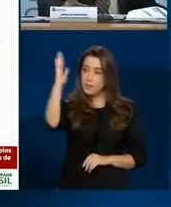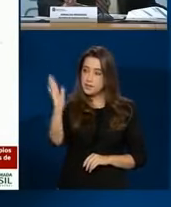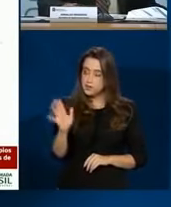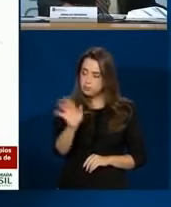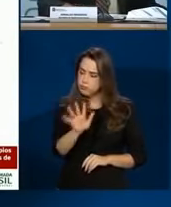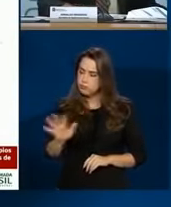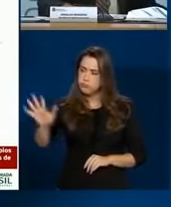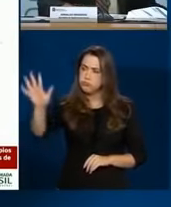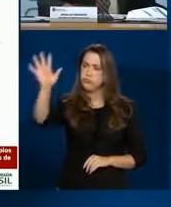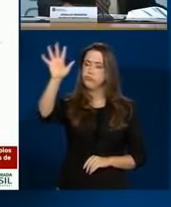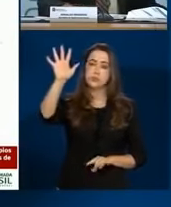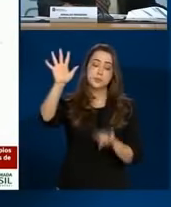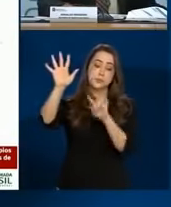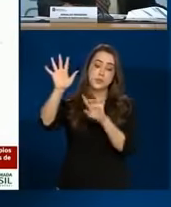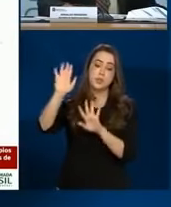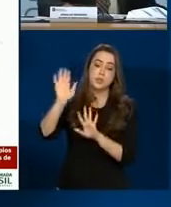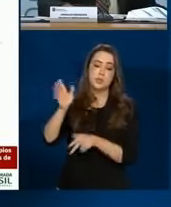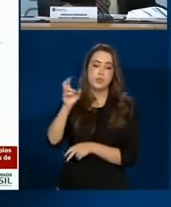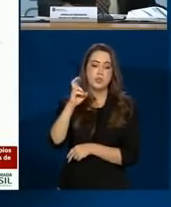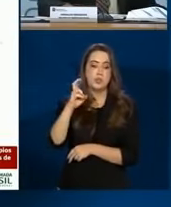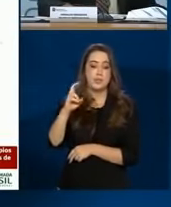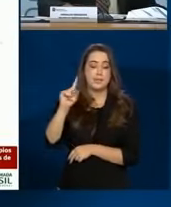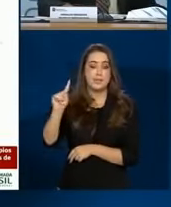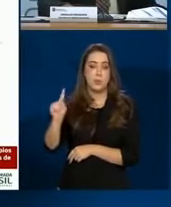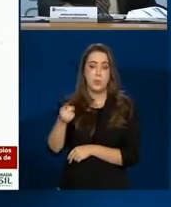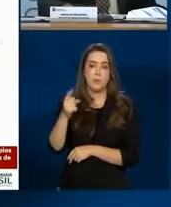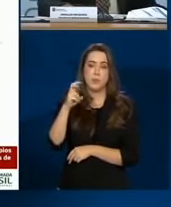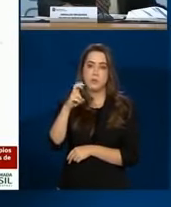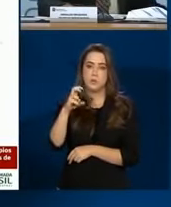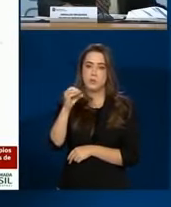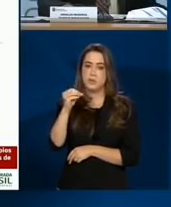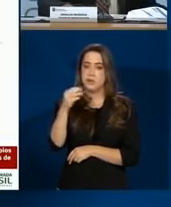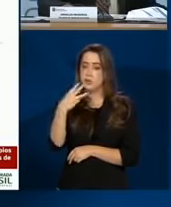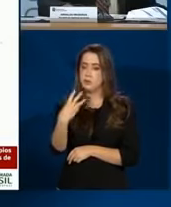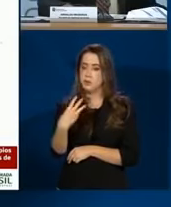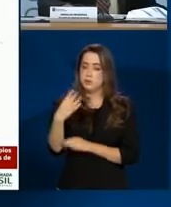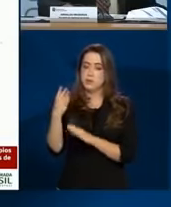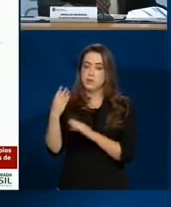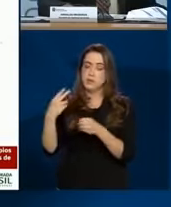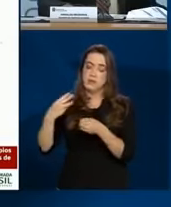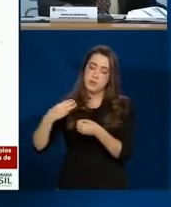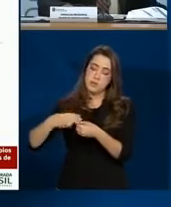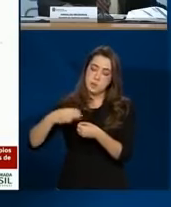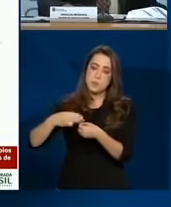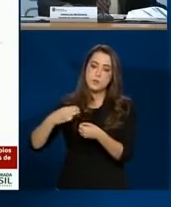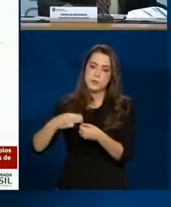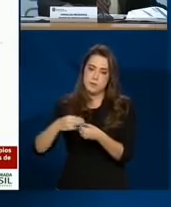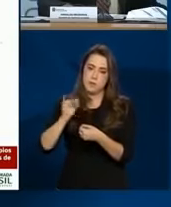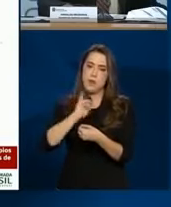temos 5.503 municípios do Brasil que notificaram